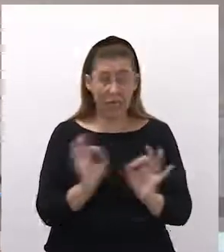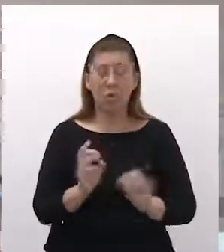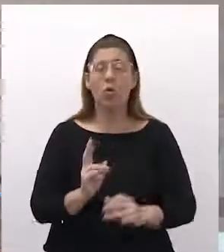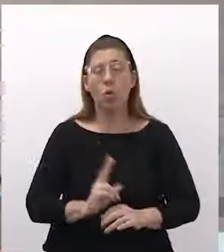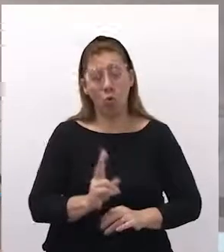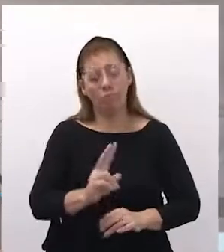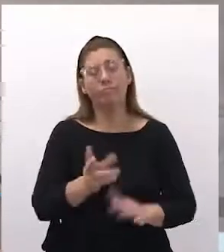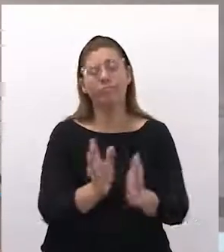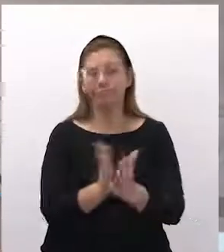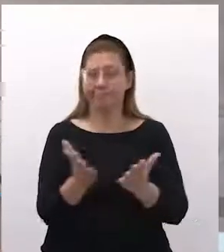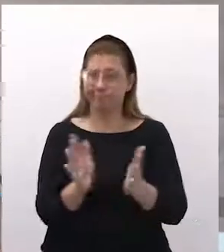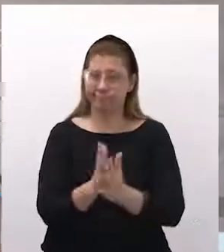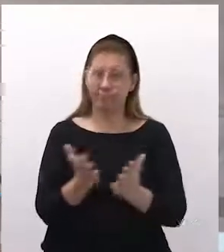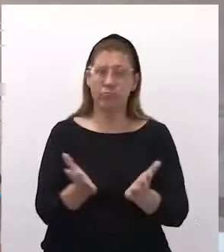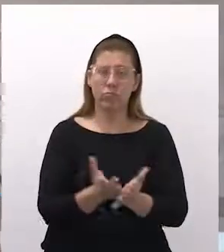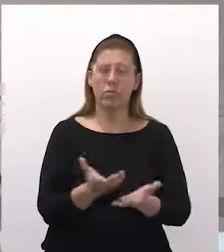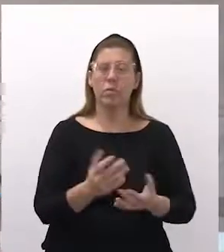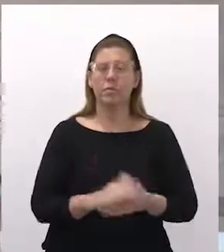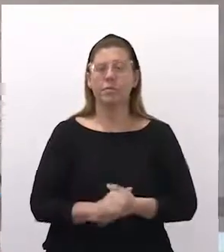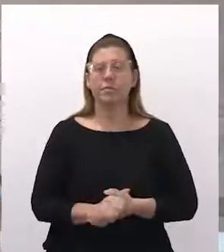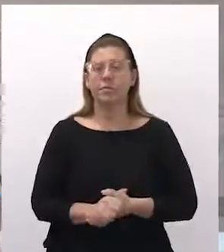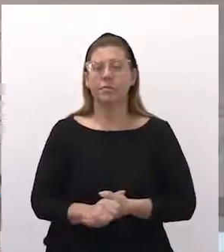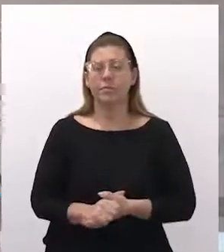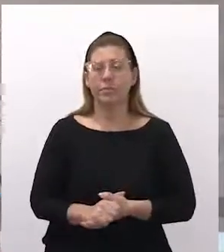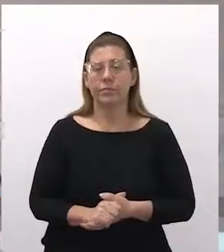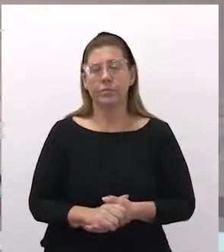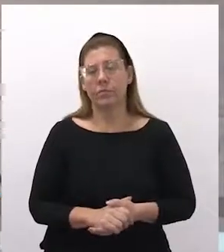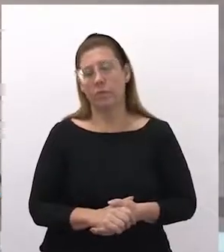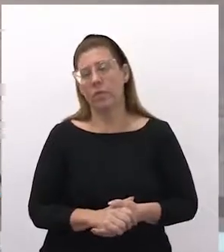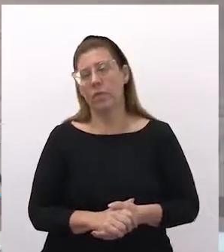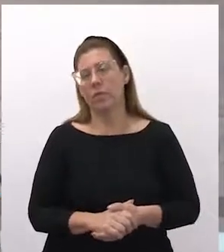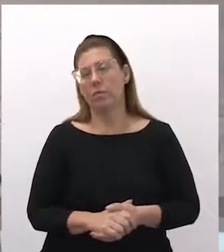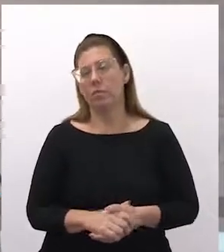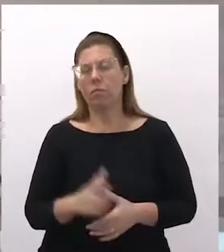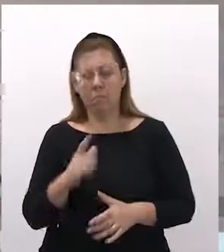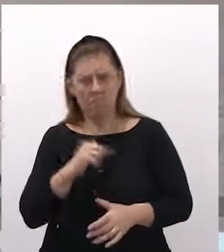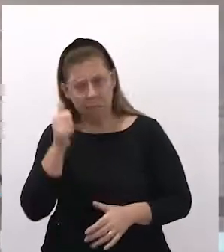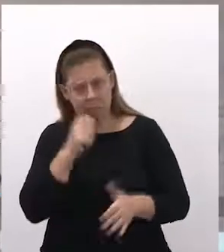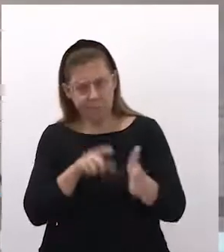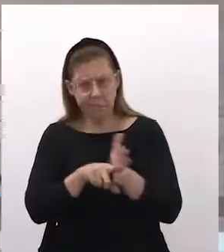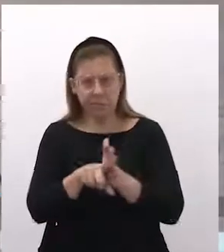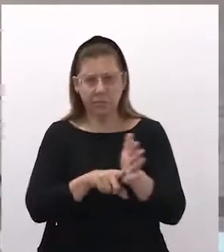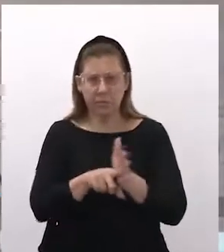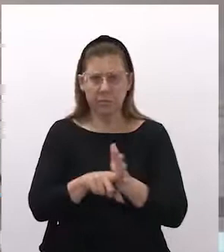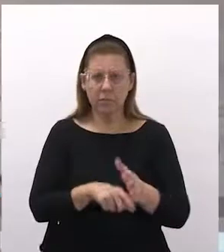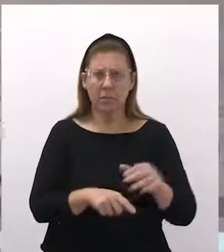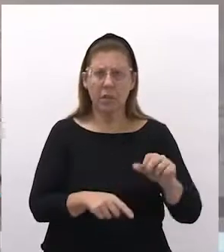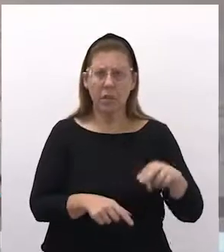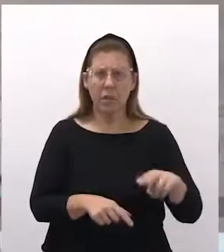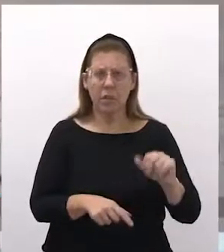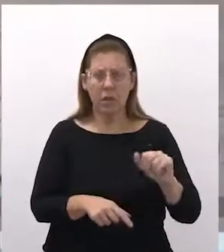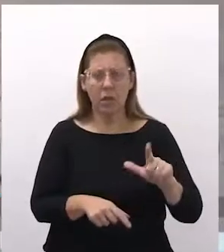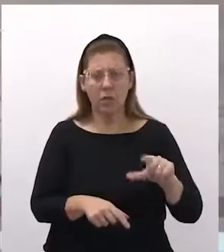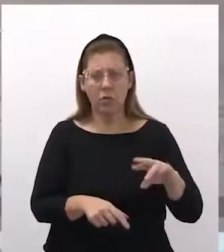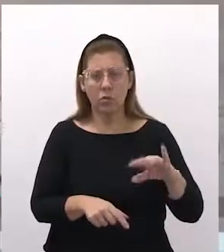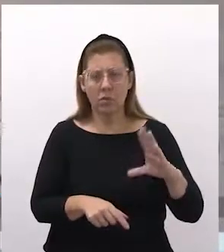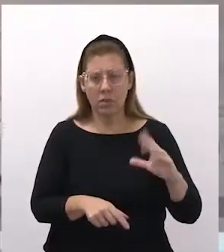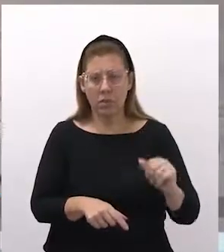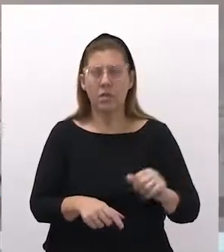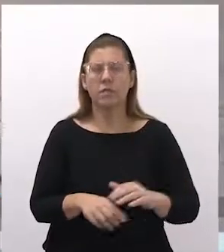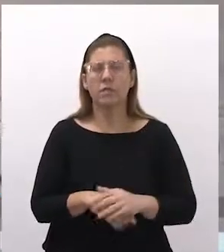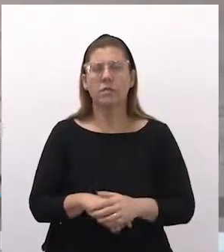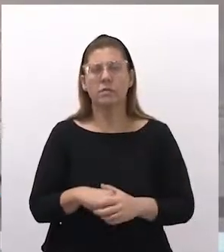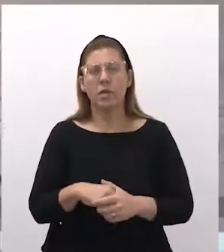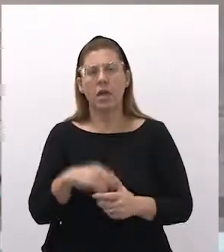equilibrar a balança, ao contrário, ele desequilibra. Tem uma pesquisadora aí de São Paulo, que é a Ana Lúcia Cassuf, e eu acho que talvez